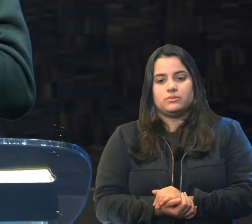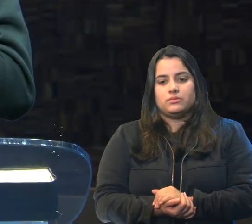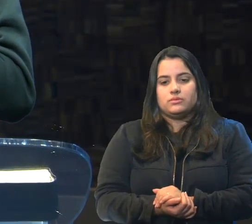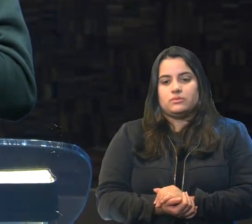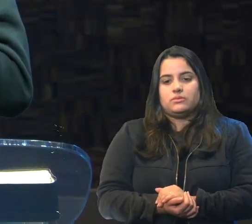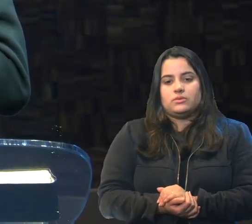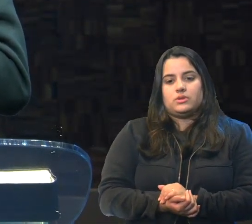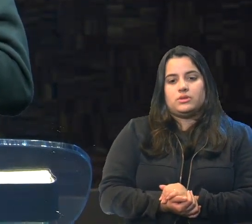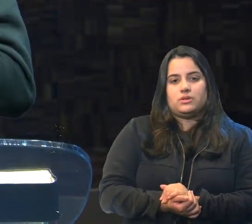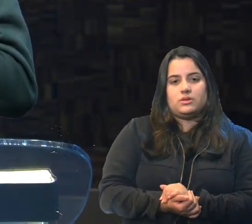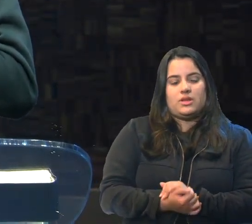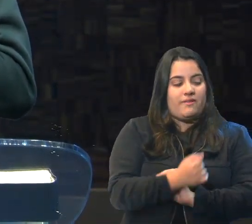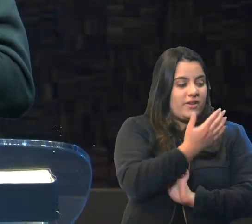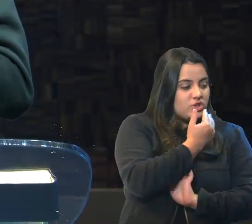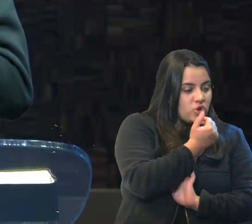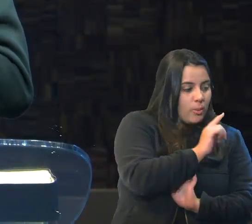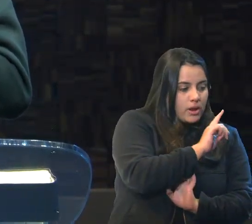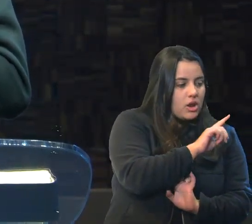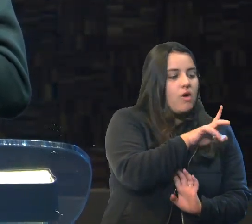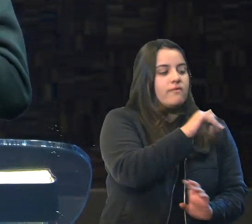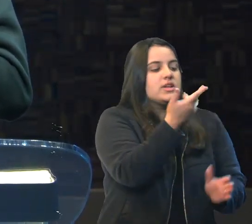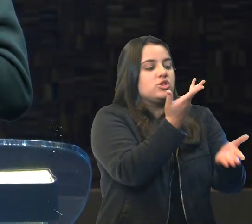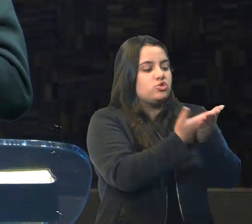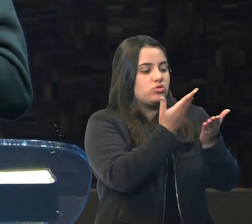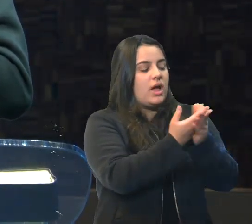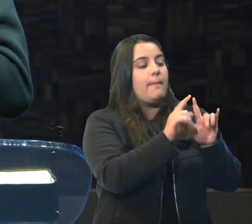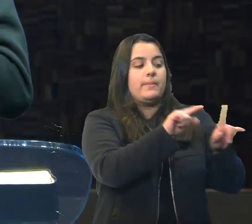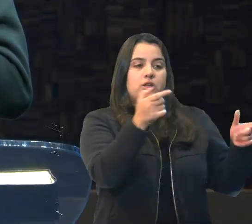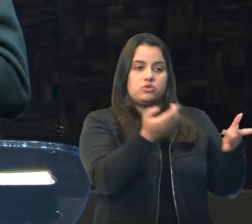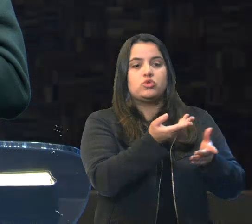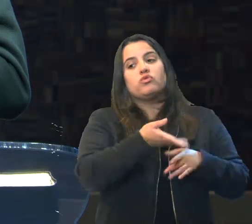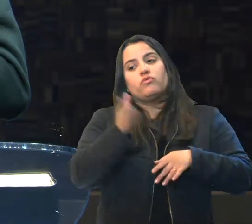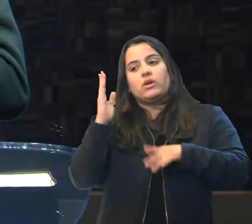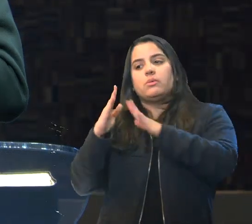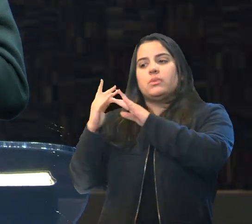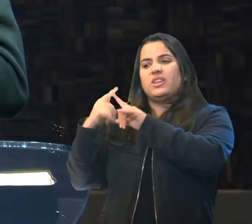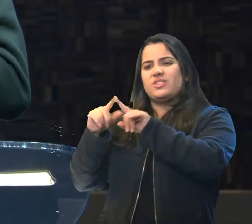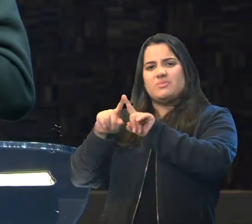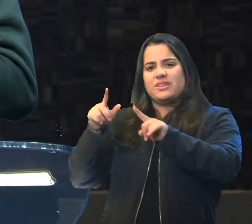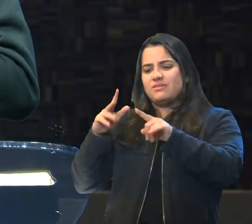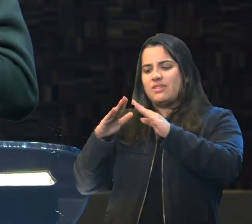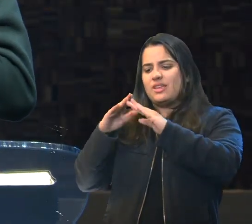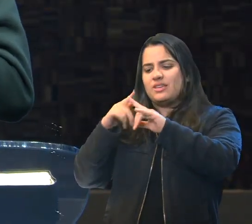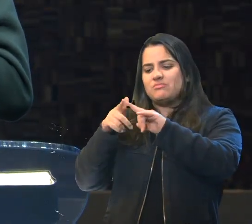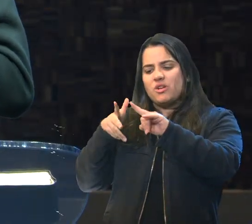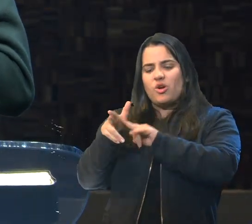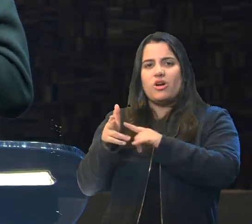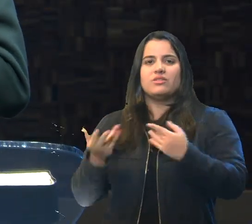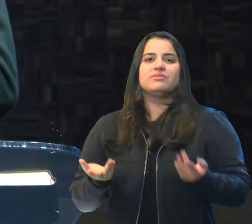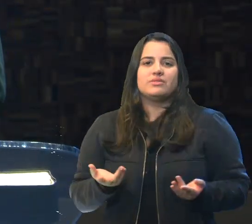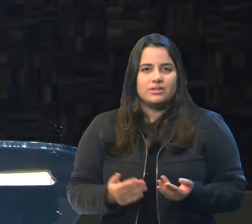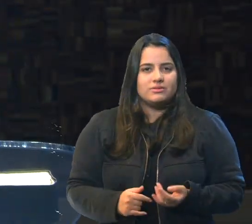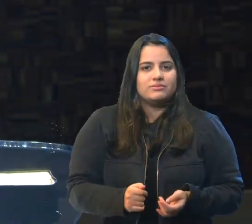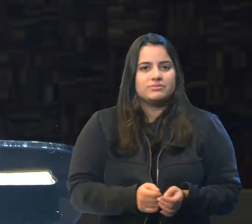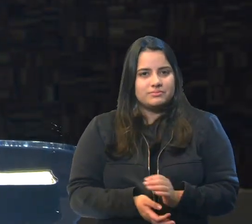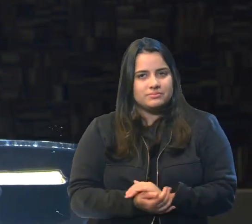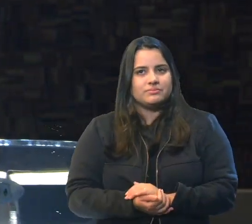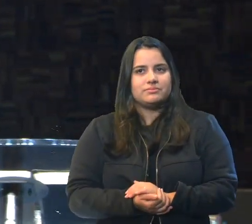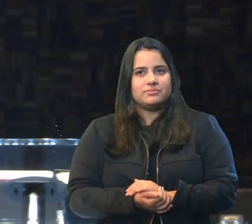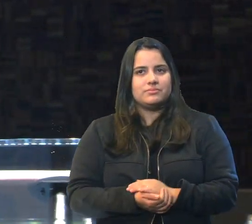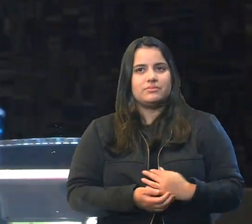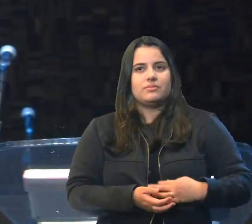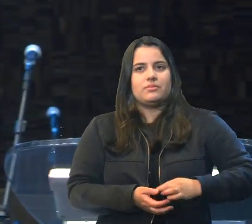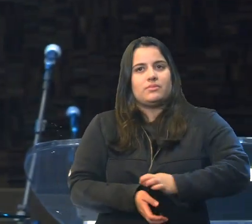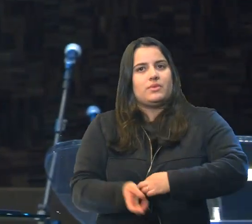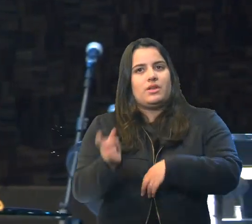comer, você vai estudar, mas você vai para a igreja hoje. Mas não corta a igreja. Eu sei, eu estou falando brincando, exagerando, mas